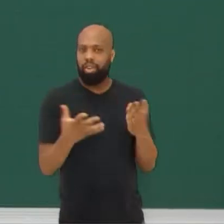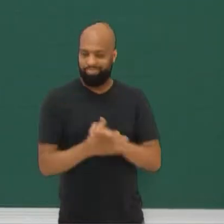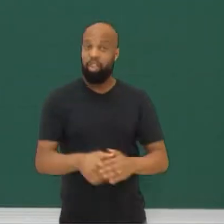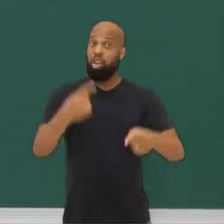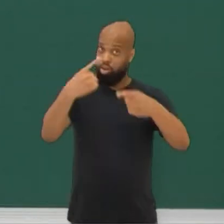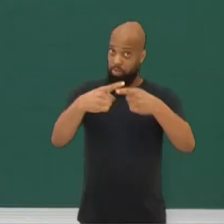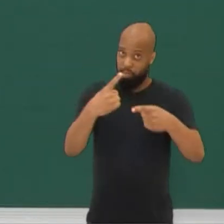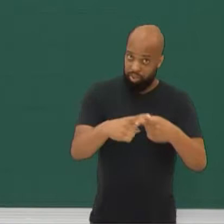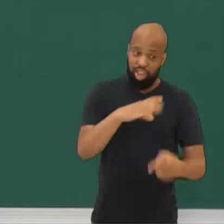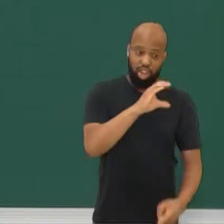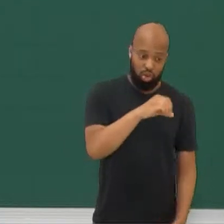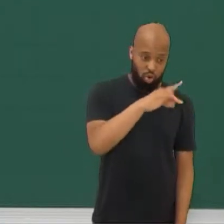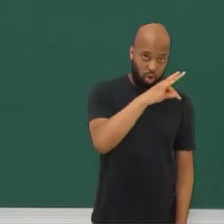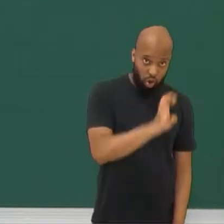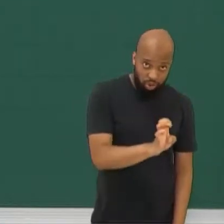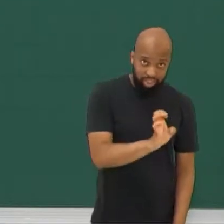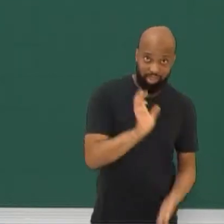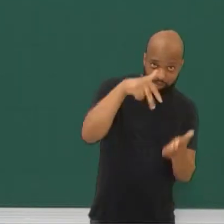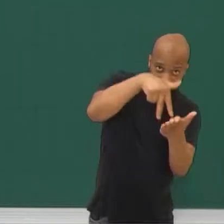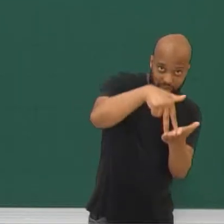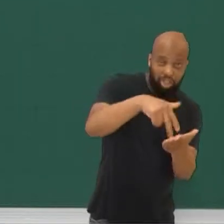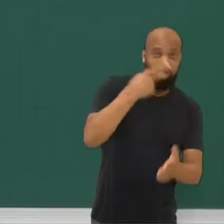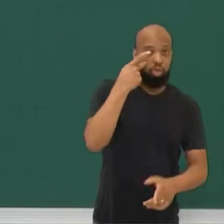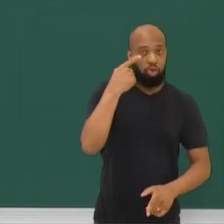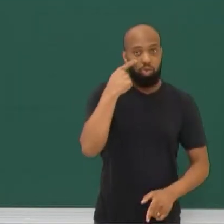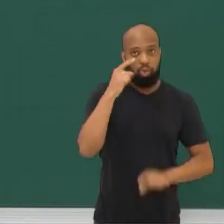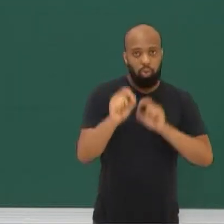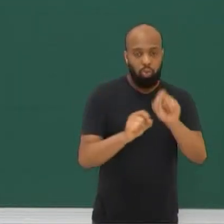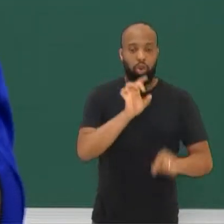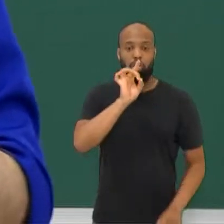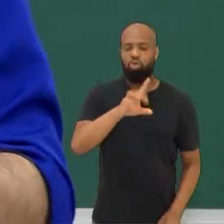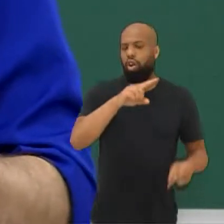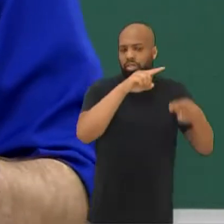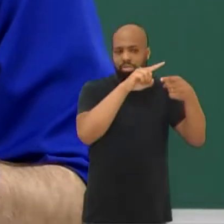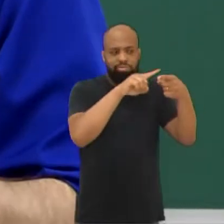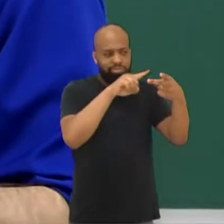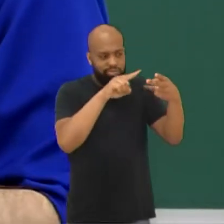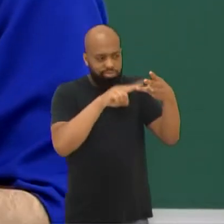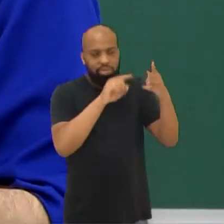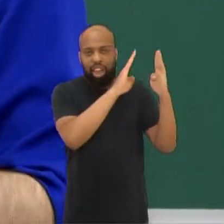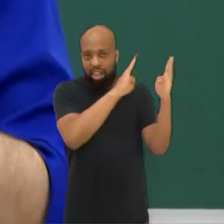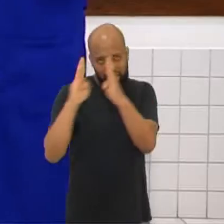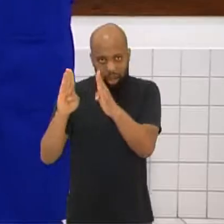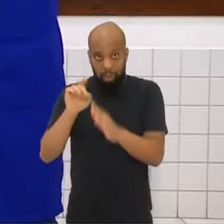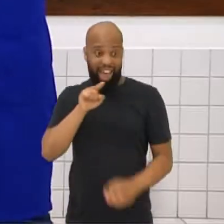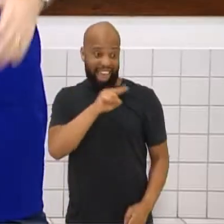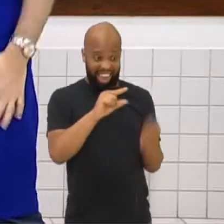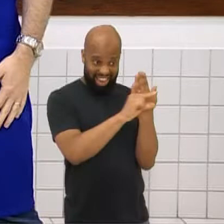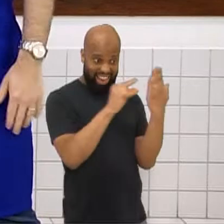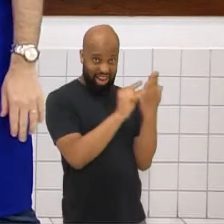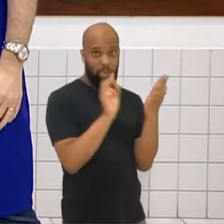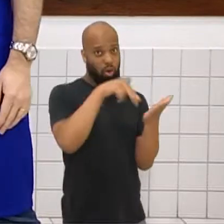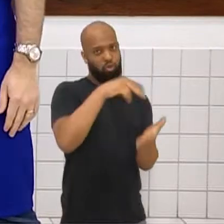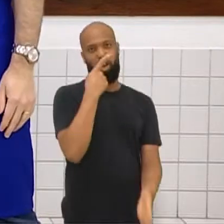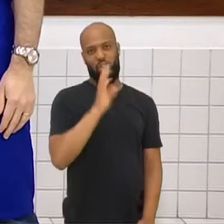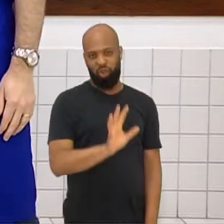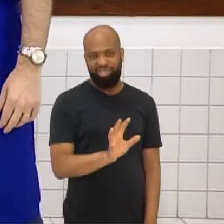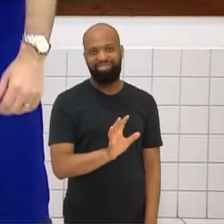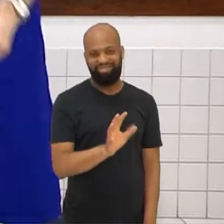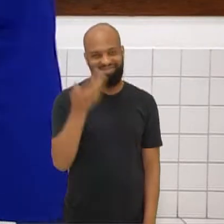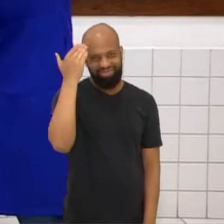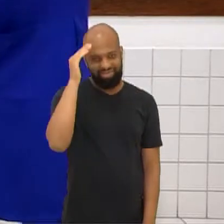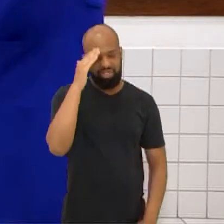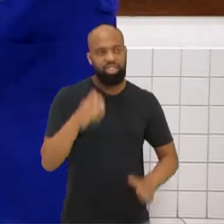na perspectiva dele, ele entendeu que seriam apenas essas 3 etapas, né? Que essas 3 etapas dão conta aí do